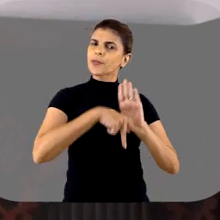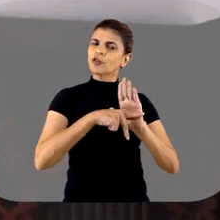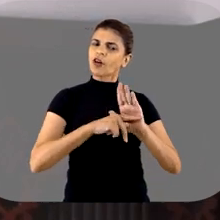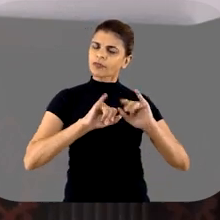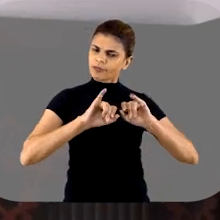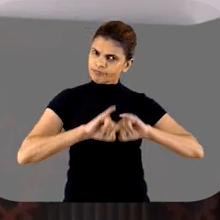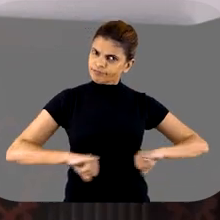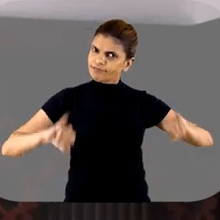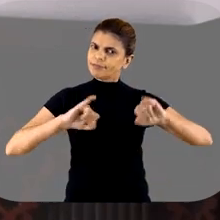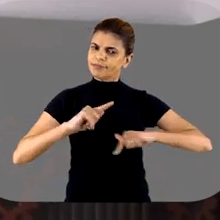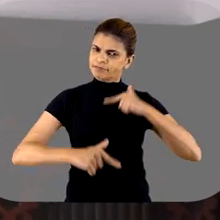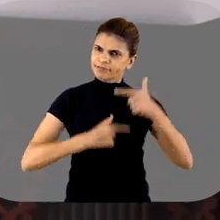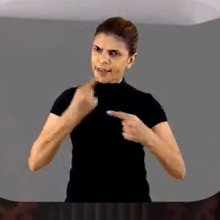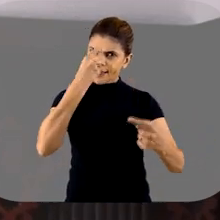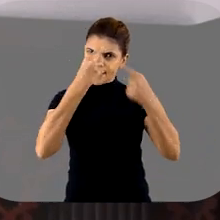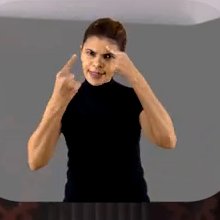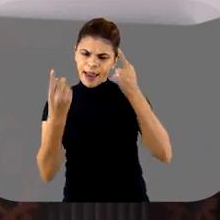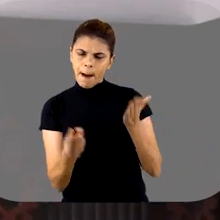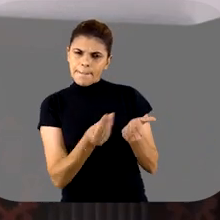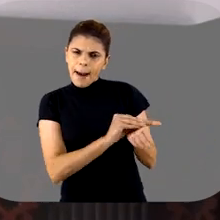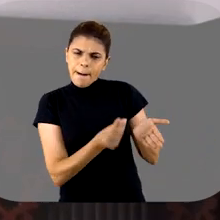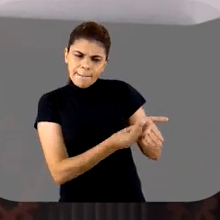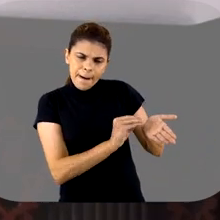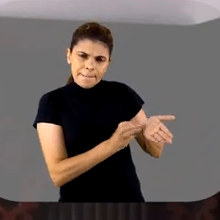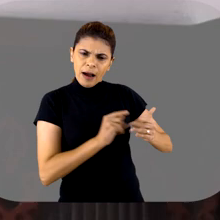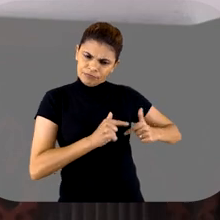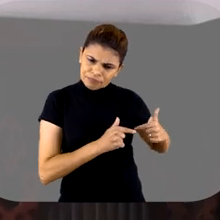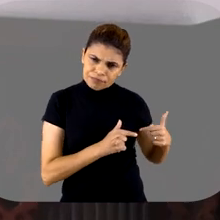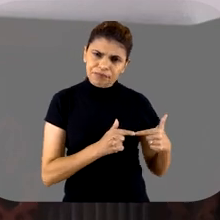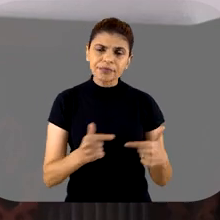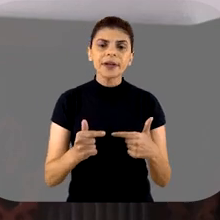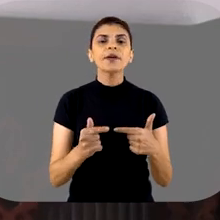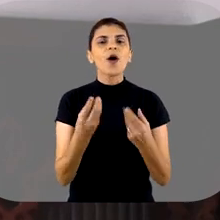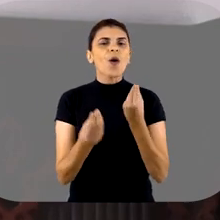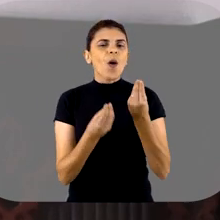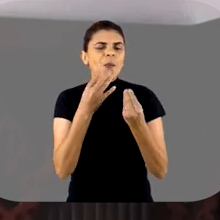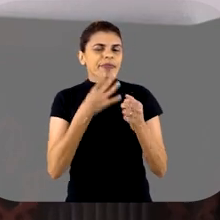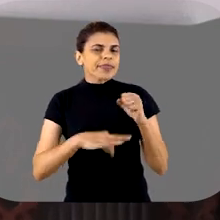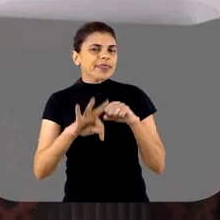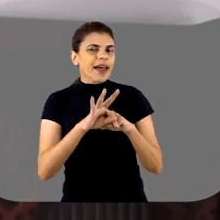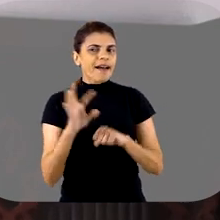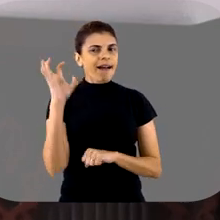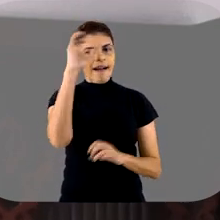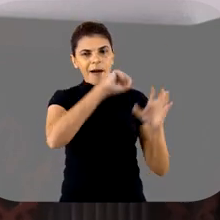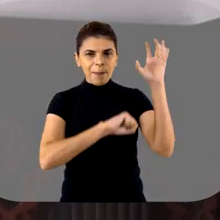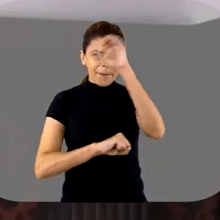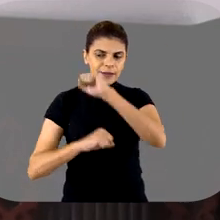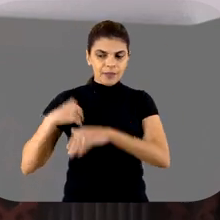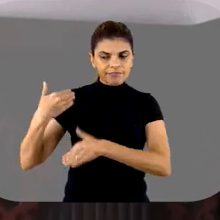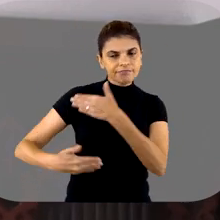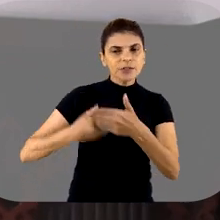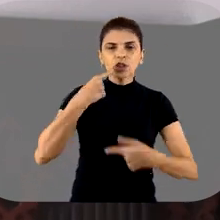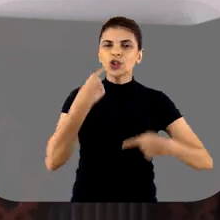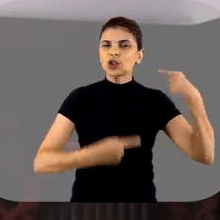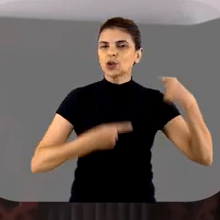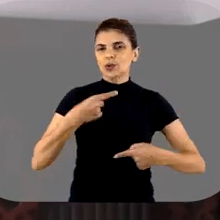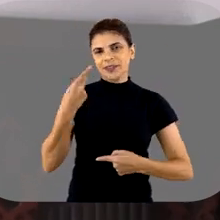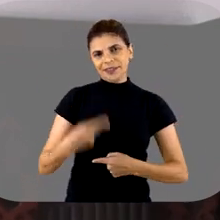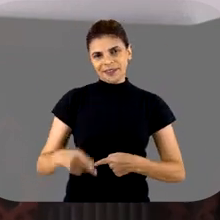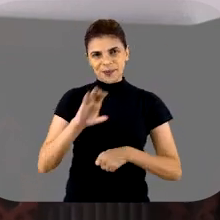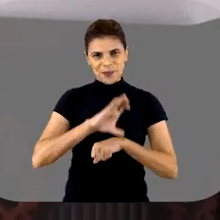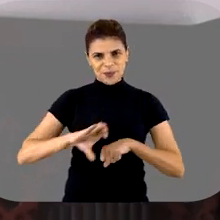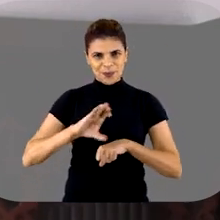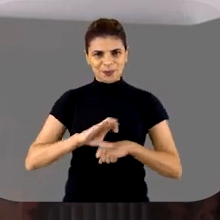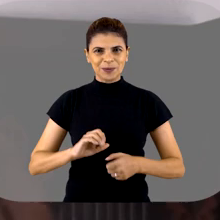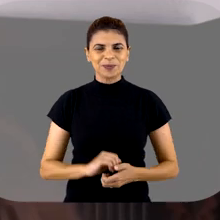colocarem em prática as ideias e as técnicas que vocês discutiram e aprenderam ao